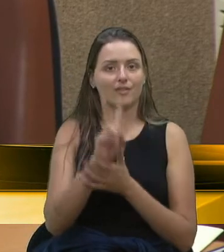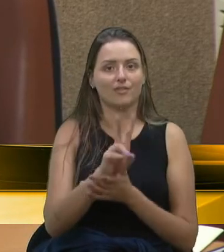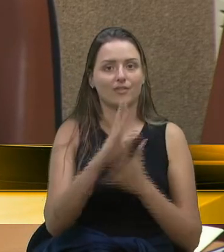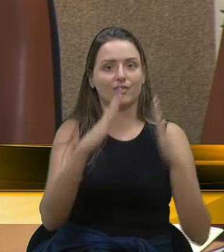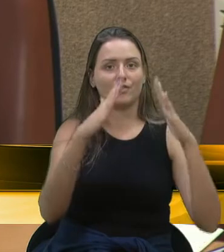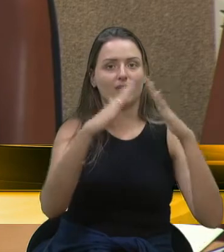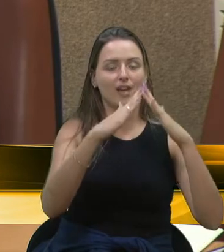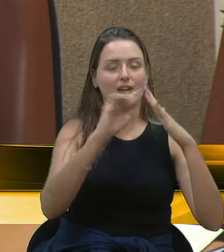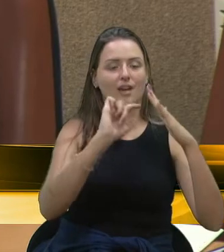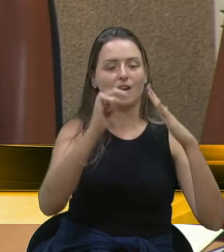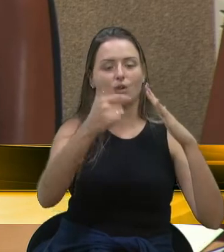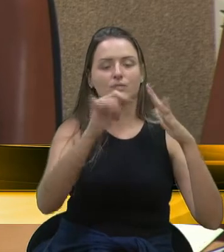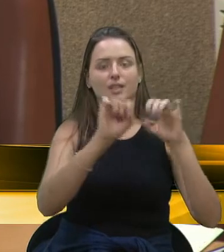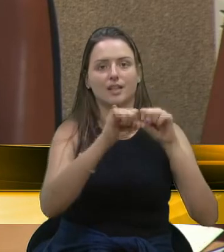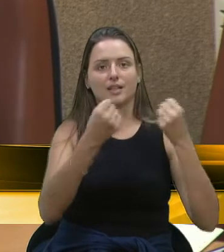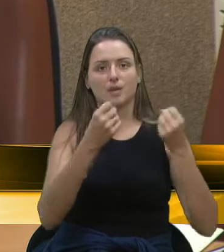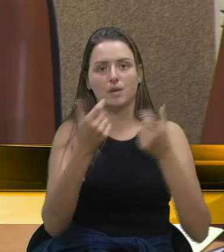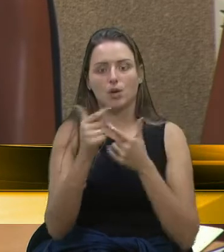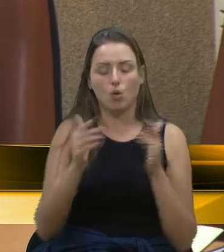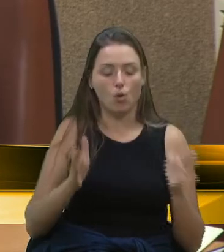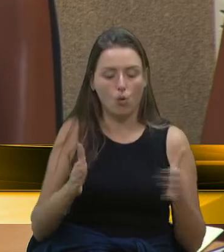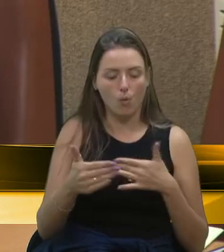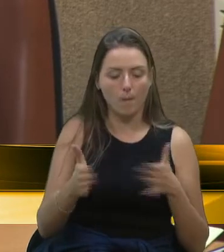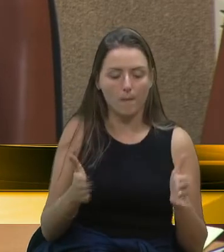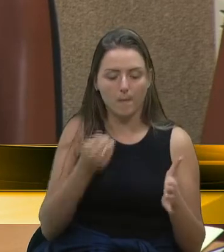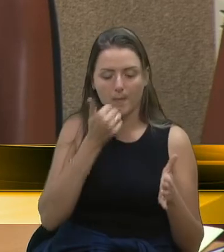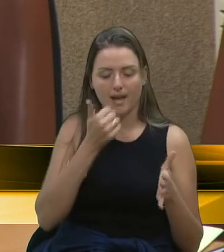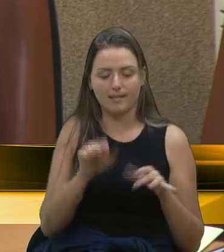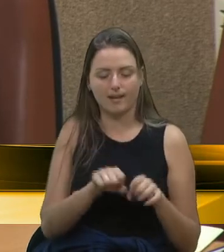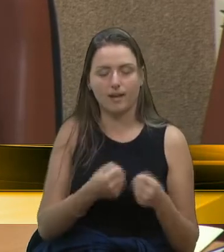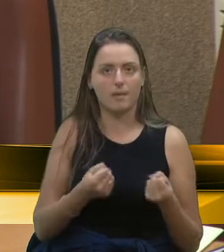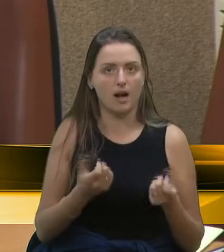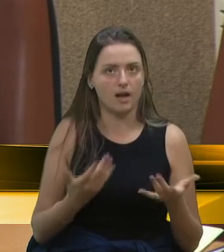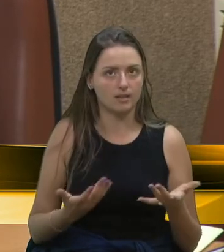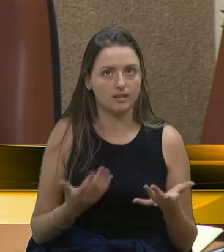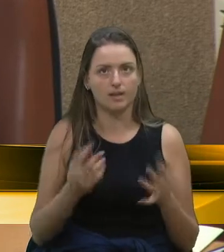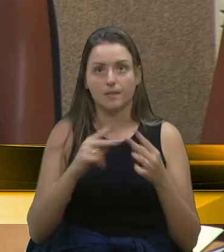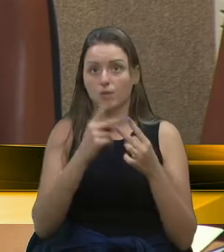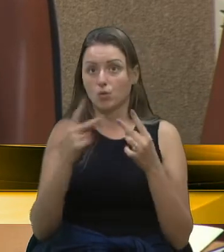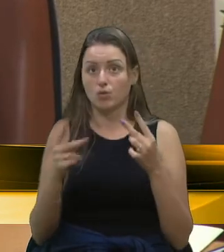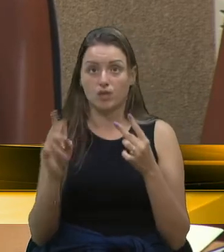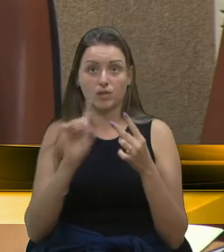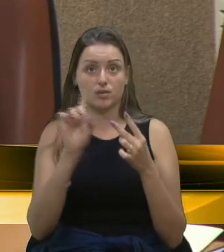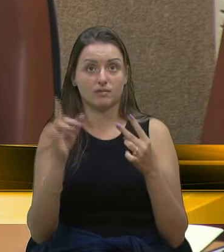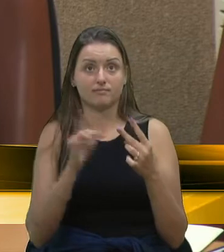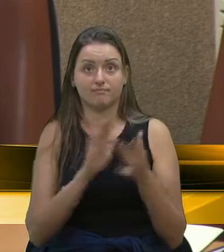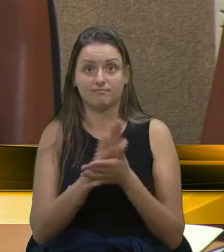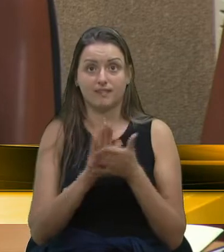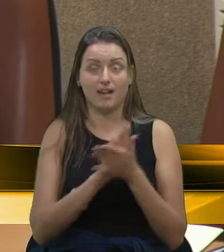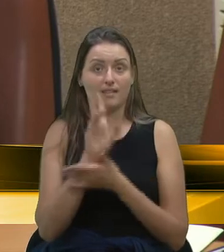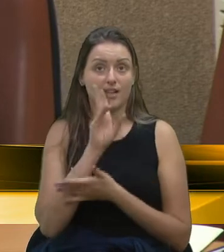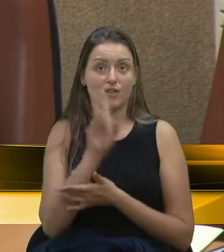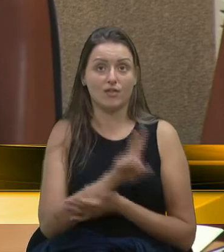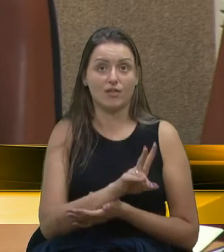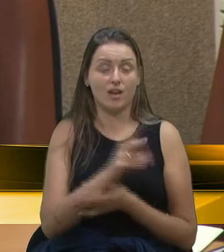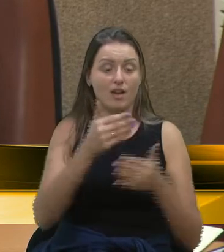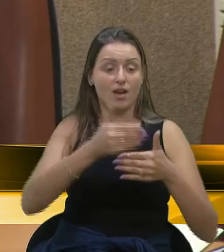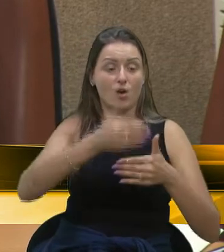O vírus não tem nada a ver com uma lajota que está quebrada. O vírus não tem nada a ver com uma parede que está